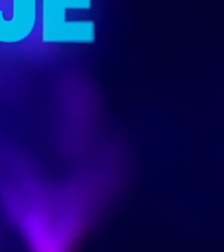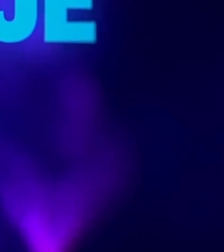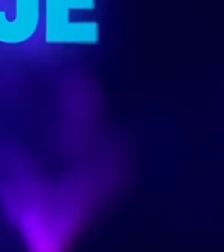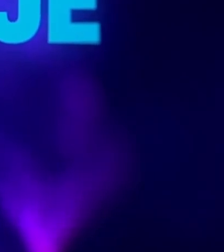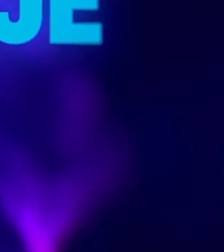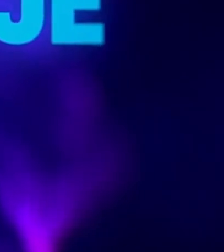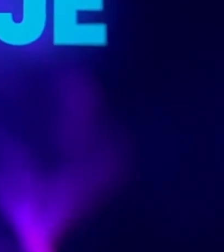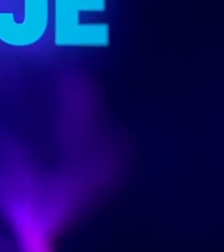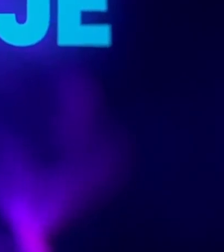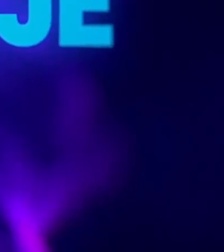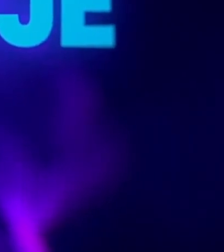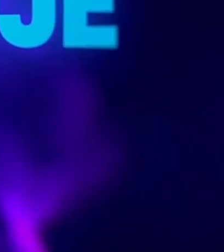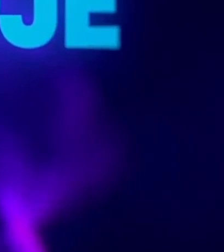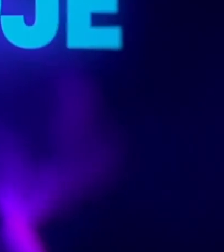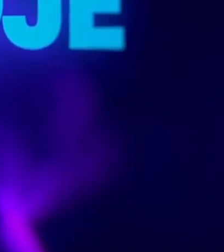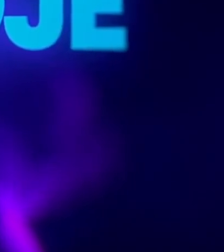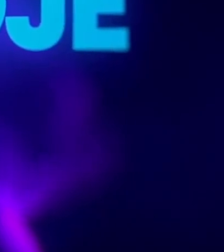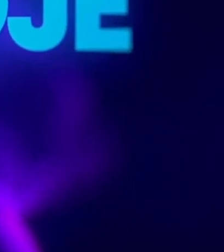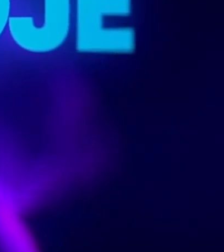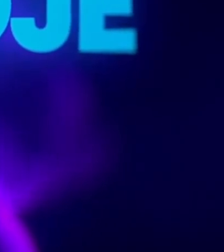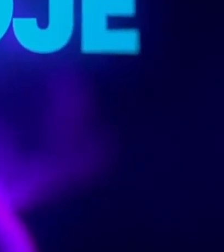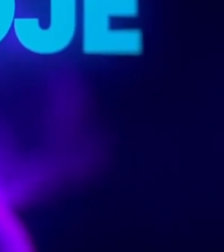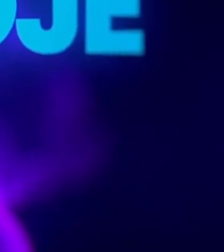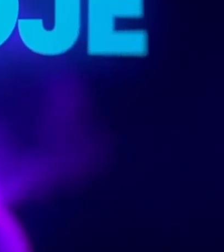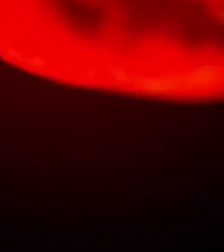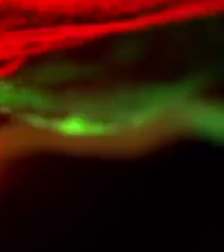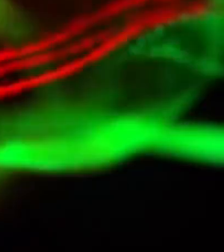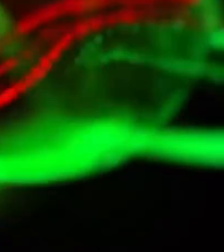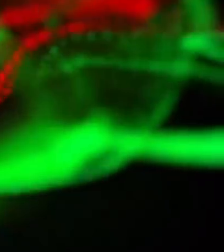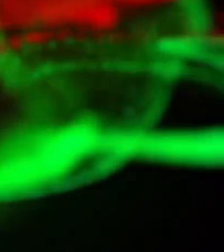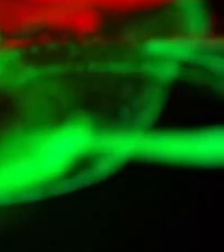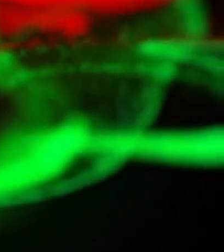Ele tem algo para você hoje.